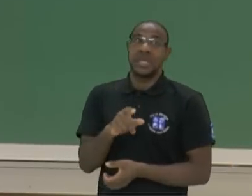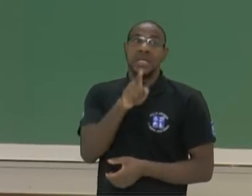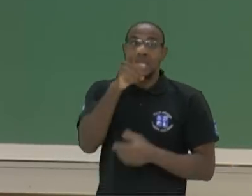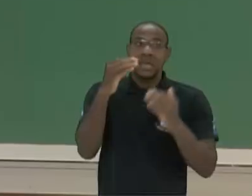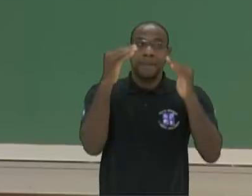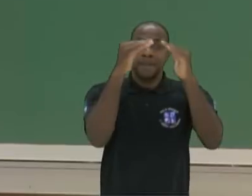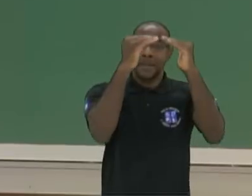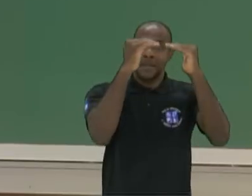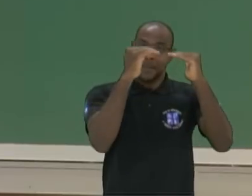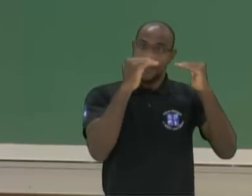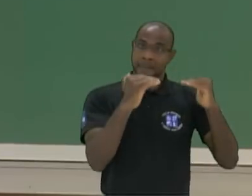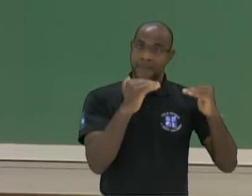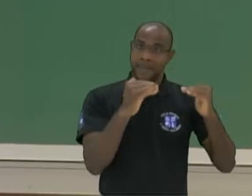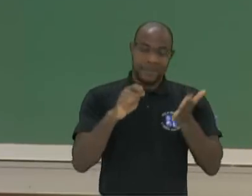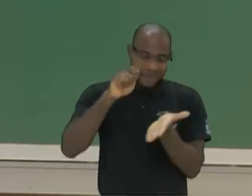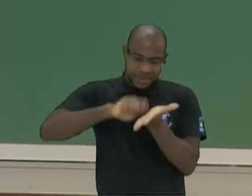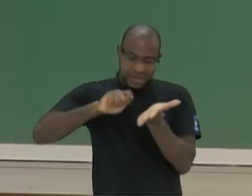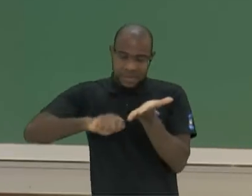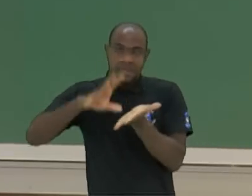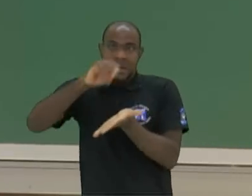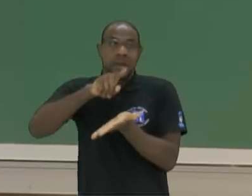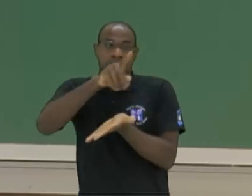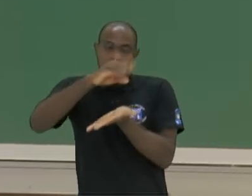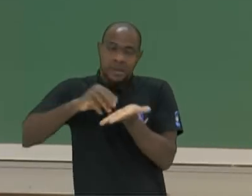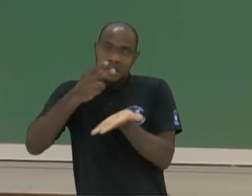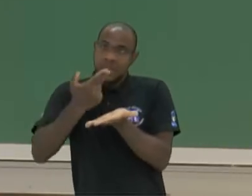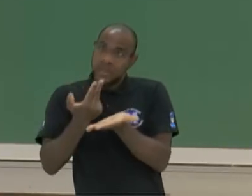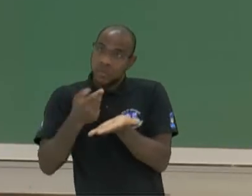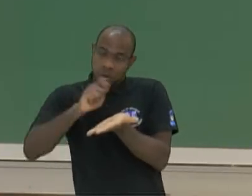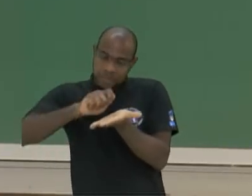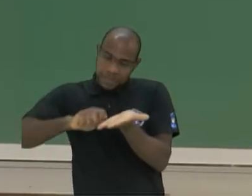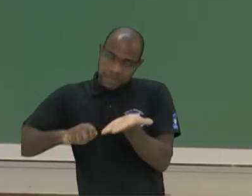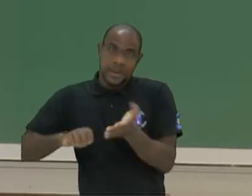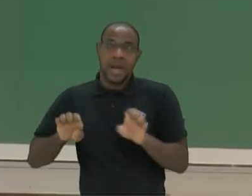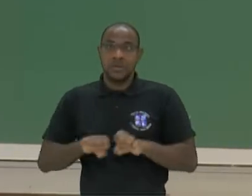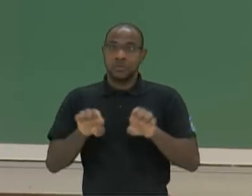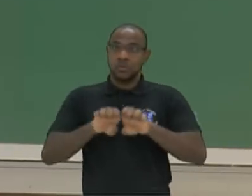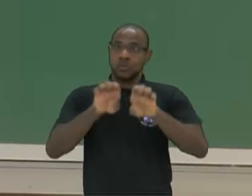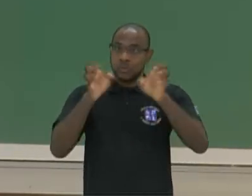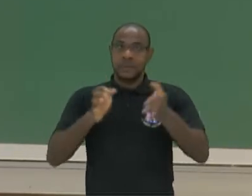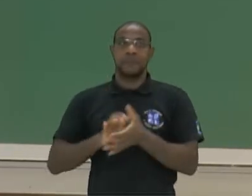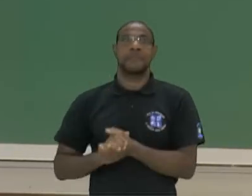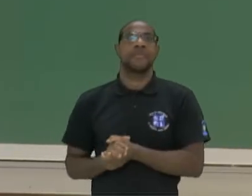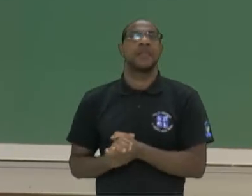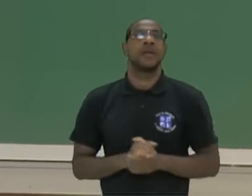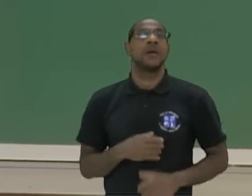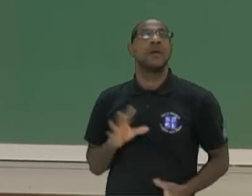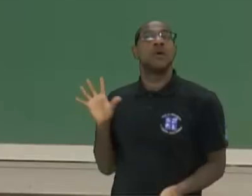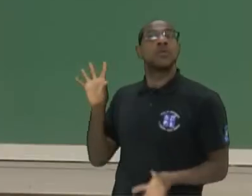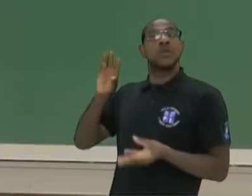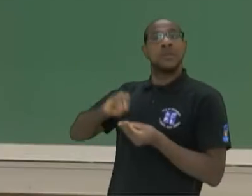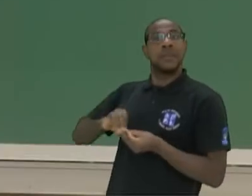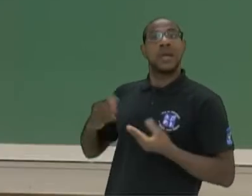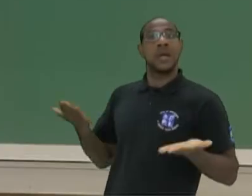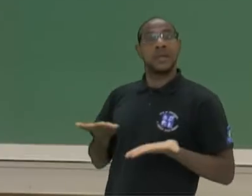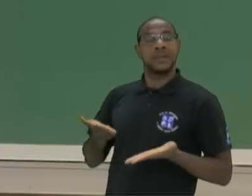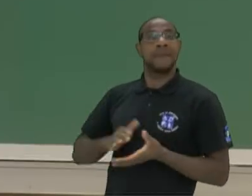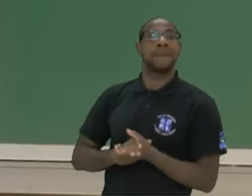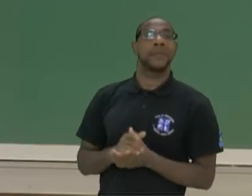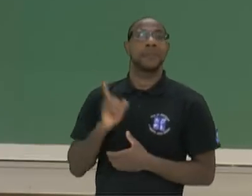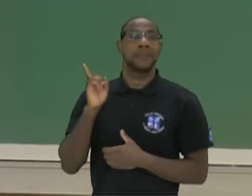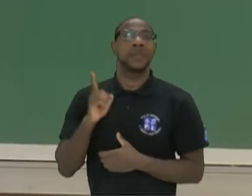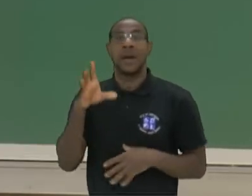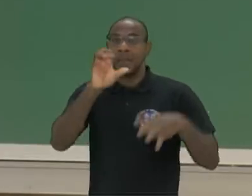você avaliar ali a sua maneira, tá bom? Já terminamos então, vamos resumir a nossa aula de hoje. O que